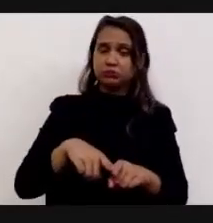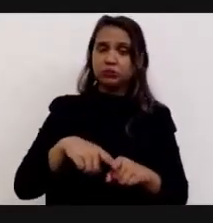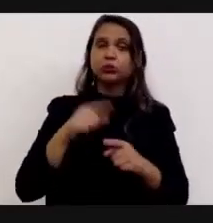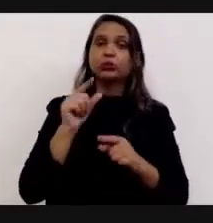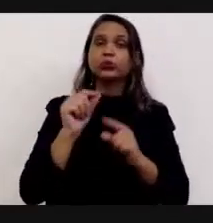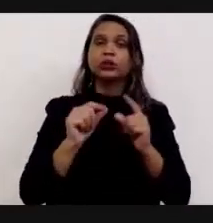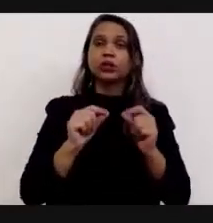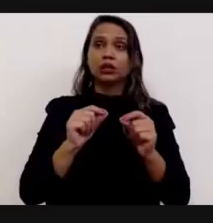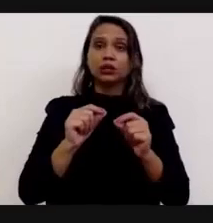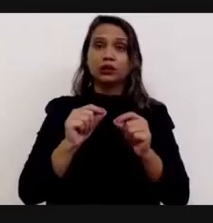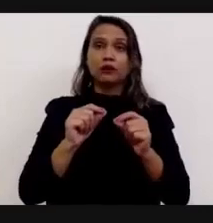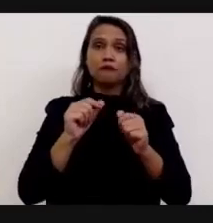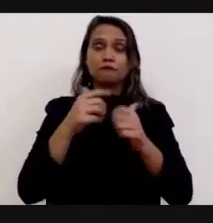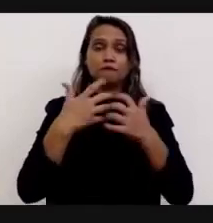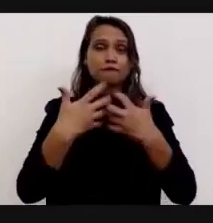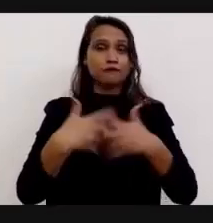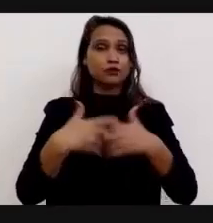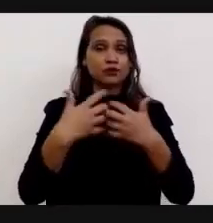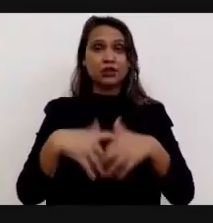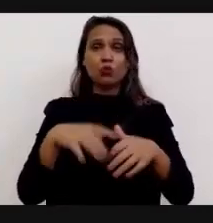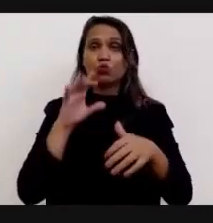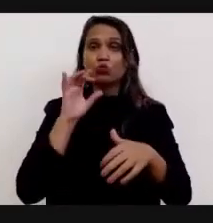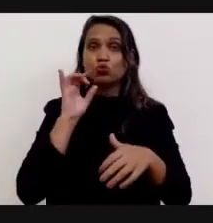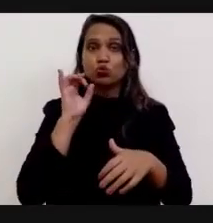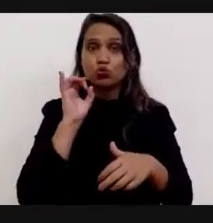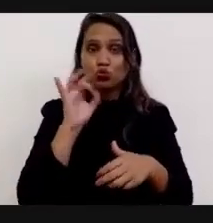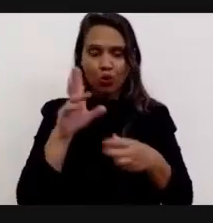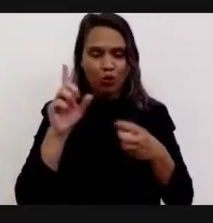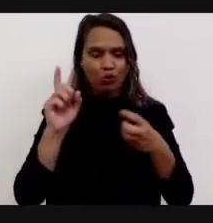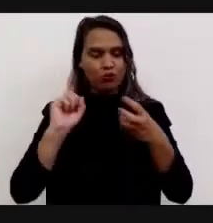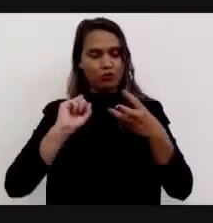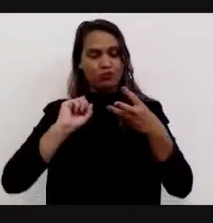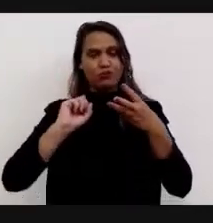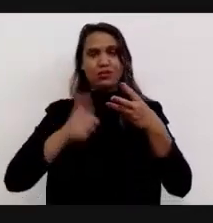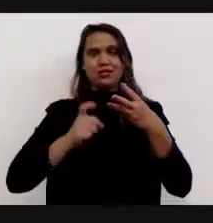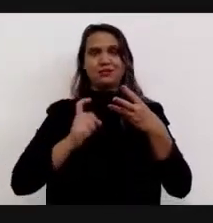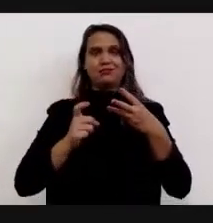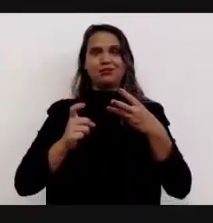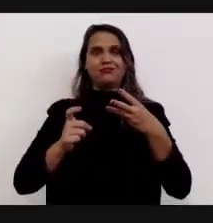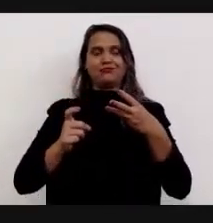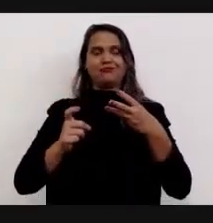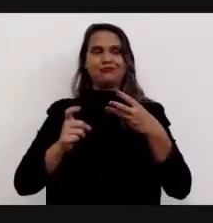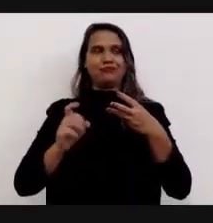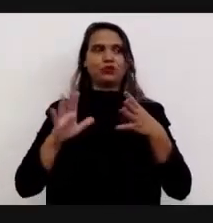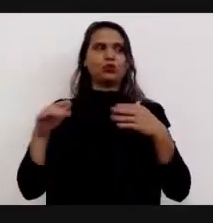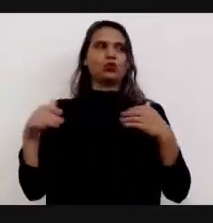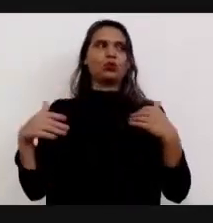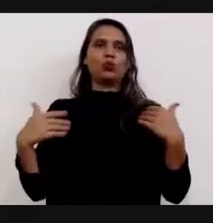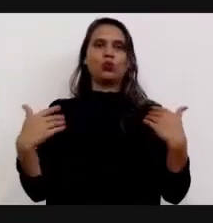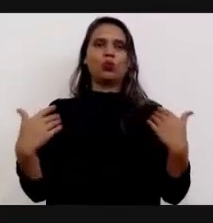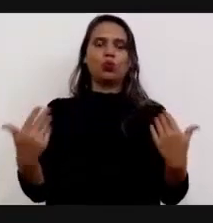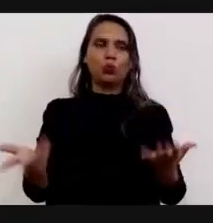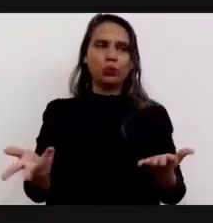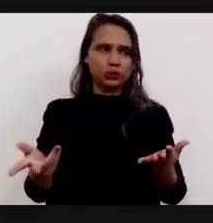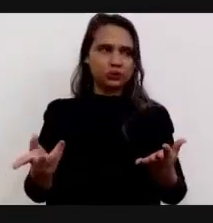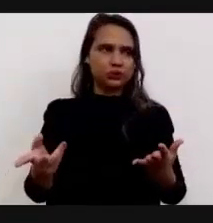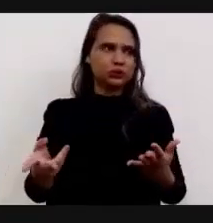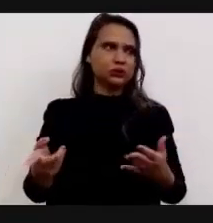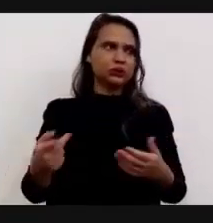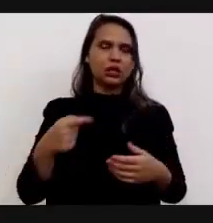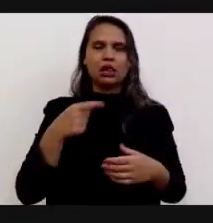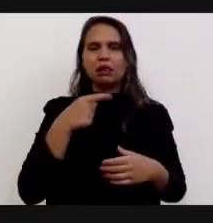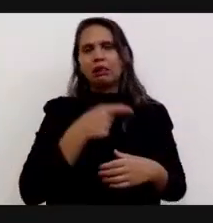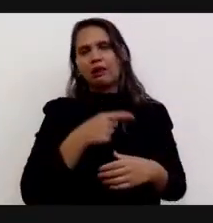são exclusivamente do executivo. É fato, isso aí é todo dia. Quando não, para vereador, então, que cobram